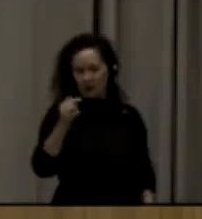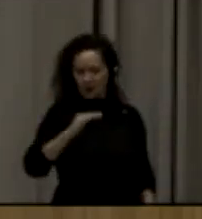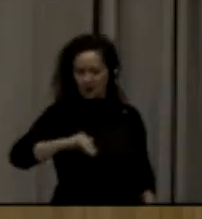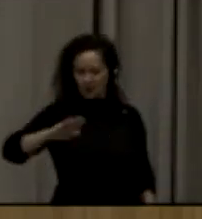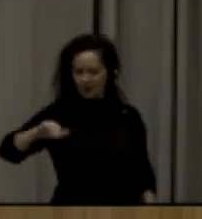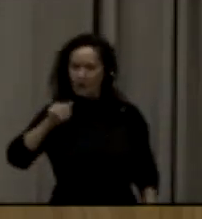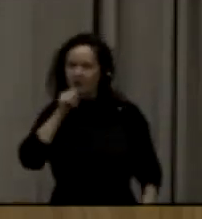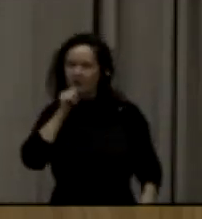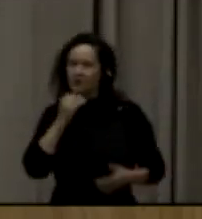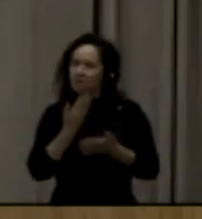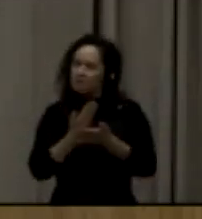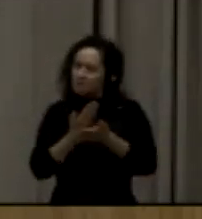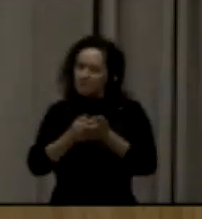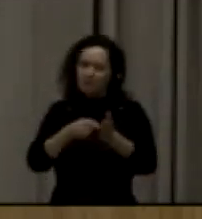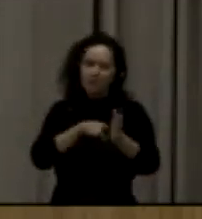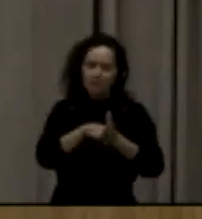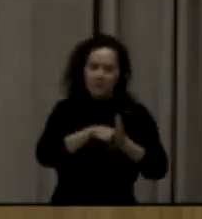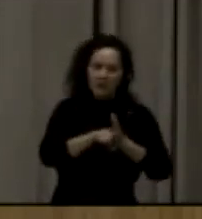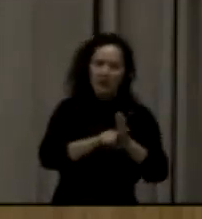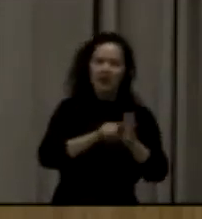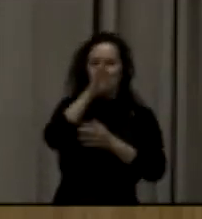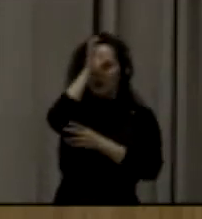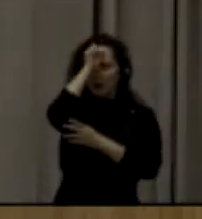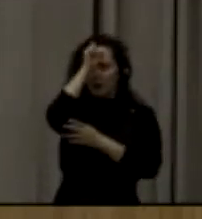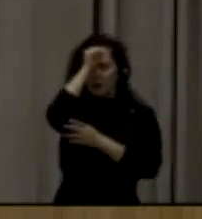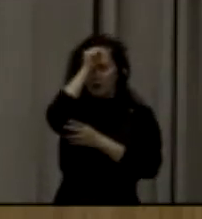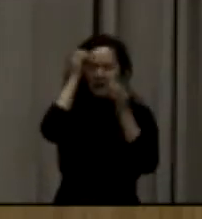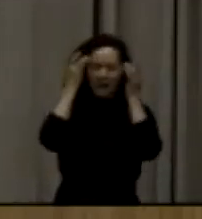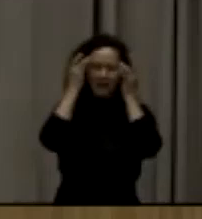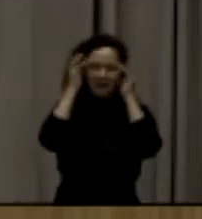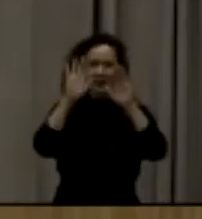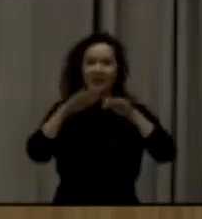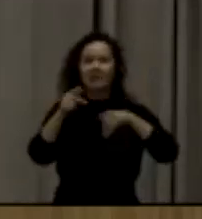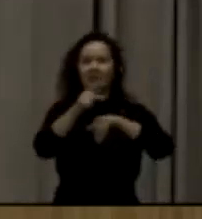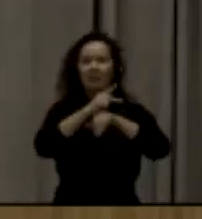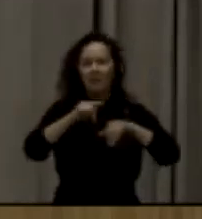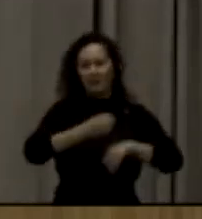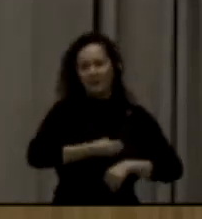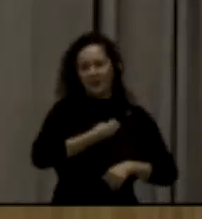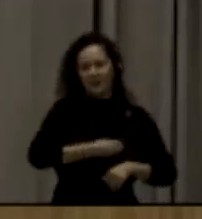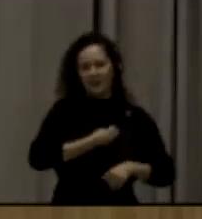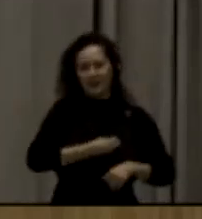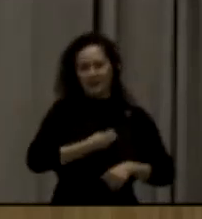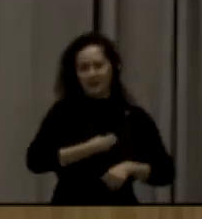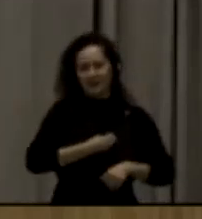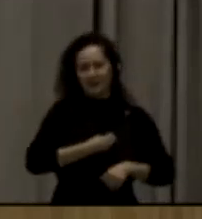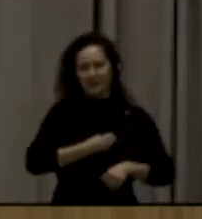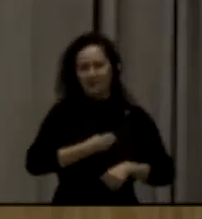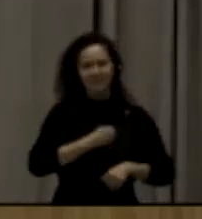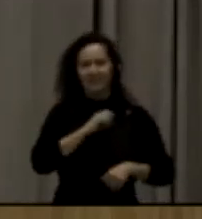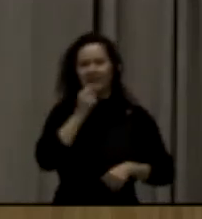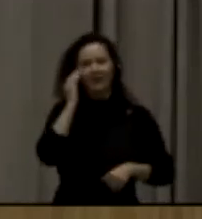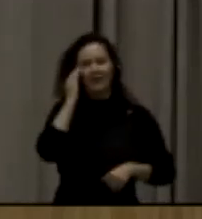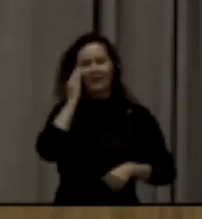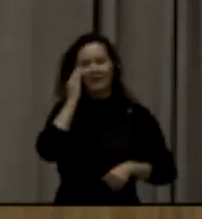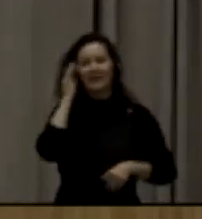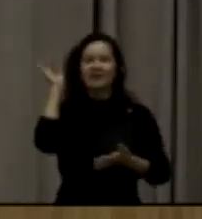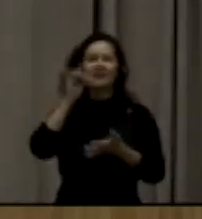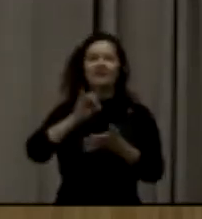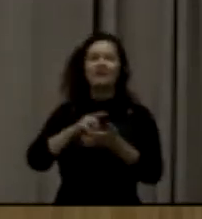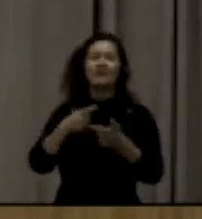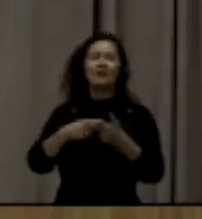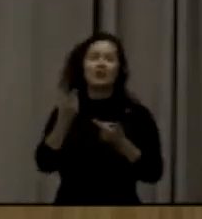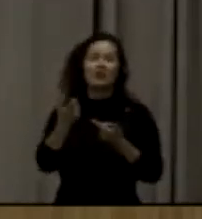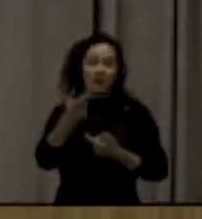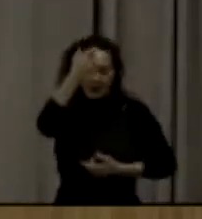os 7 anos estudando, eles não entendem o país que está, eles não compreendem realmente, porque